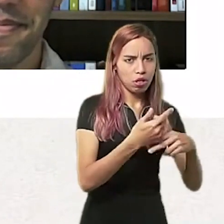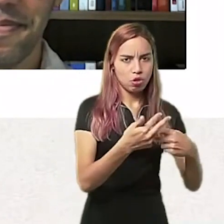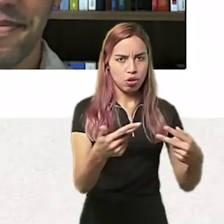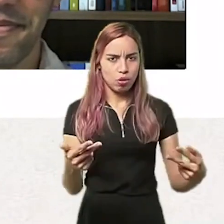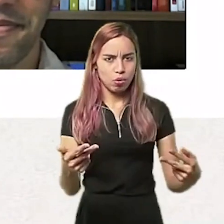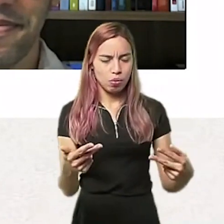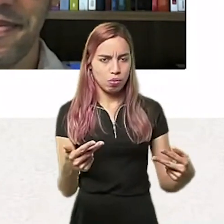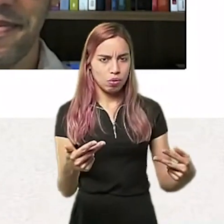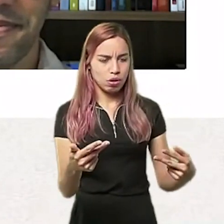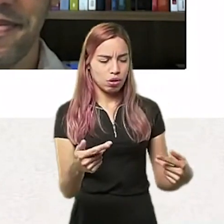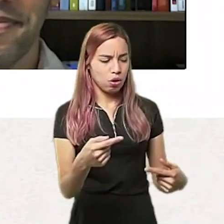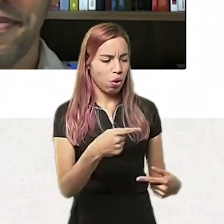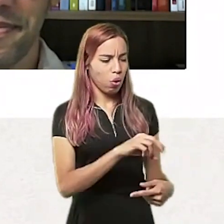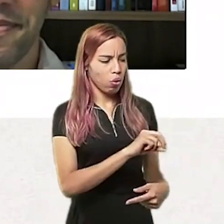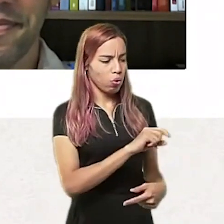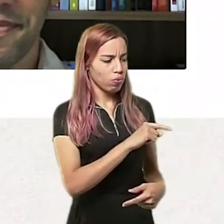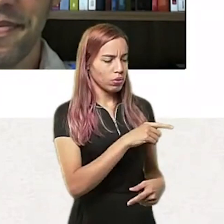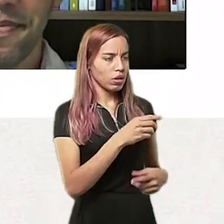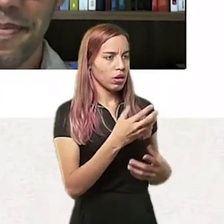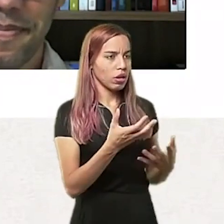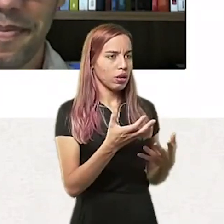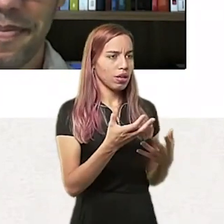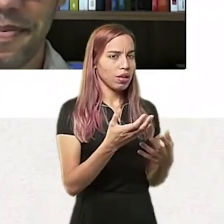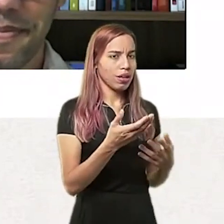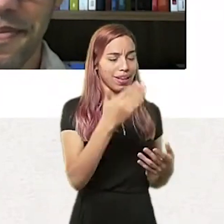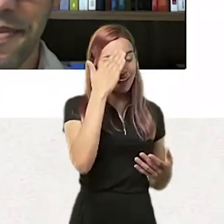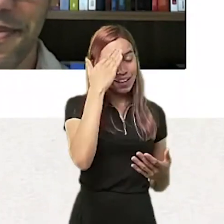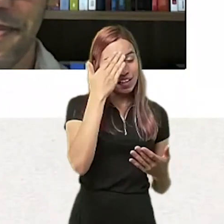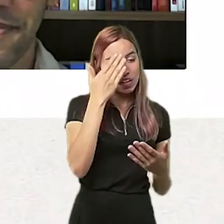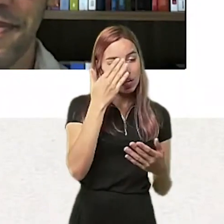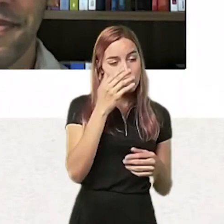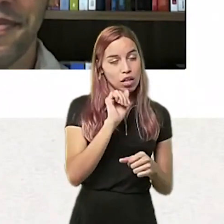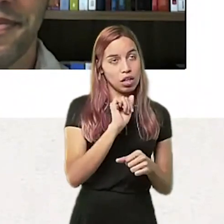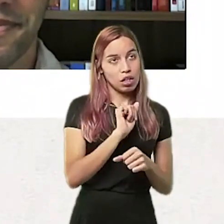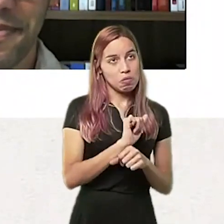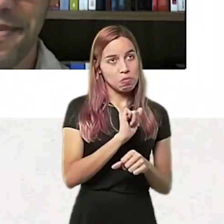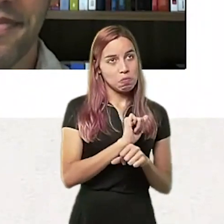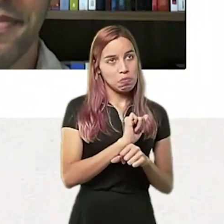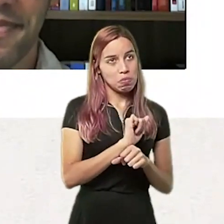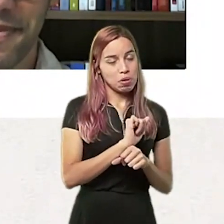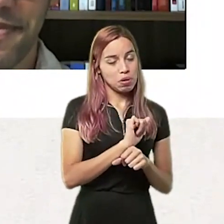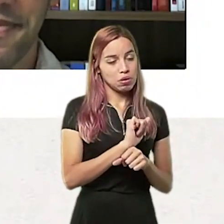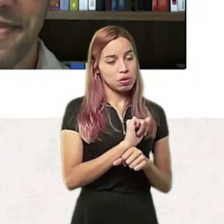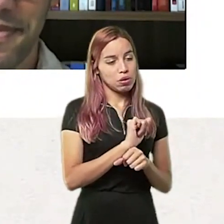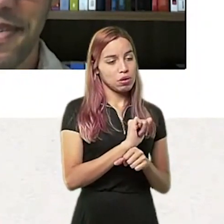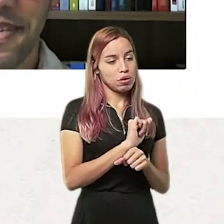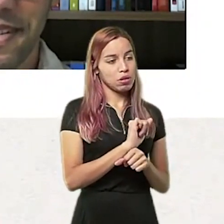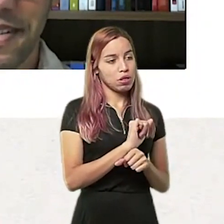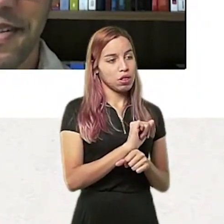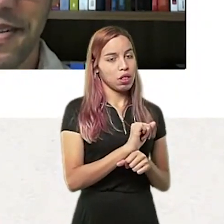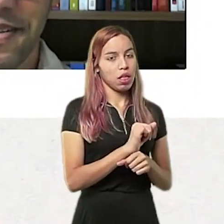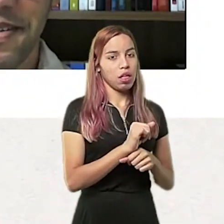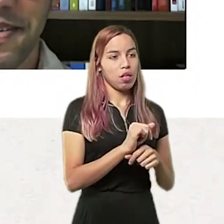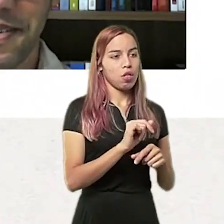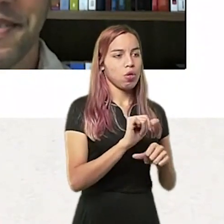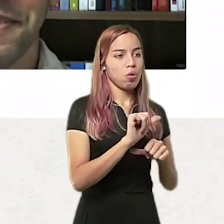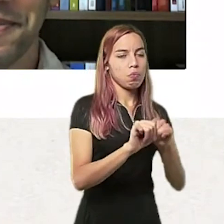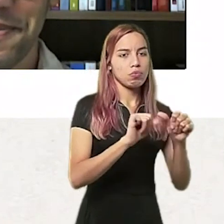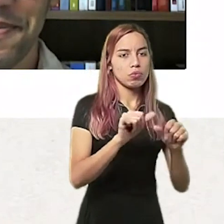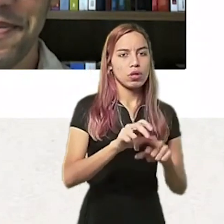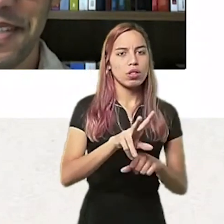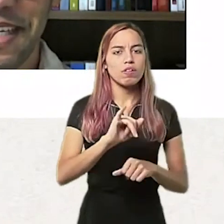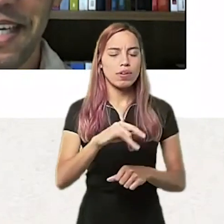espera contribuir com alguma mudança no que se refere aos temas abordados por ela. E aí eu quero te fazer a mesma